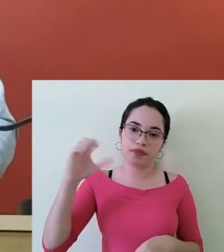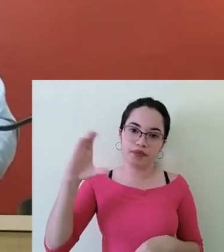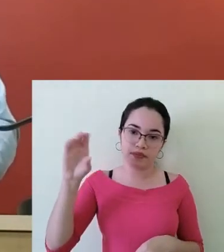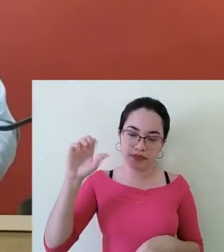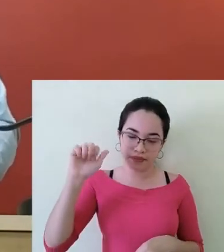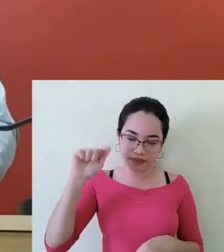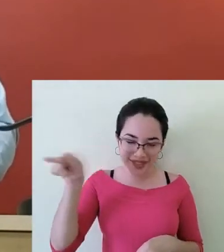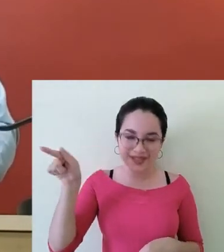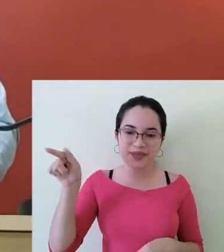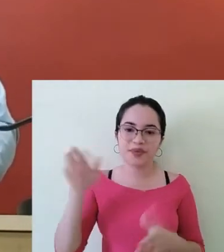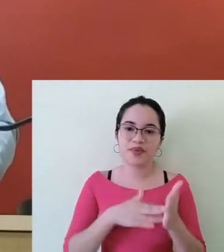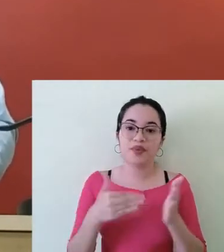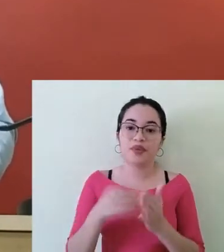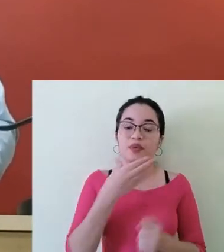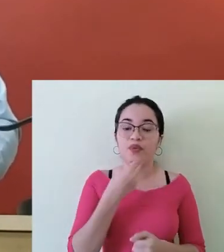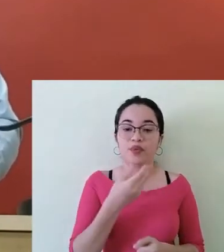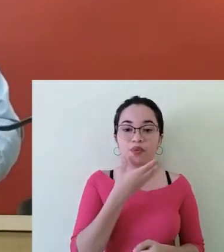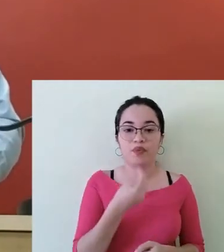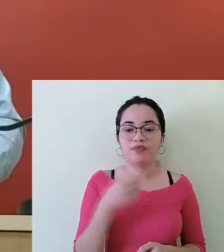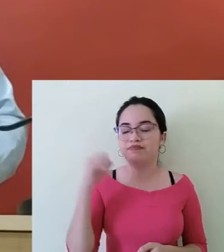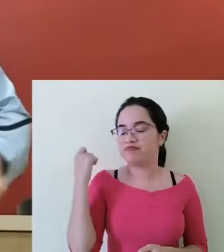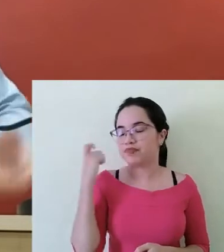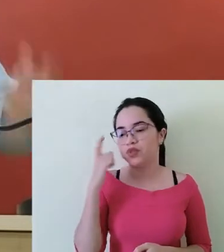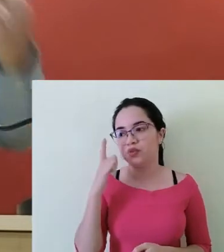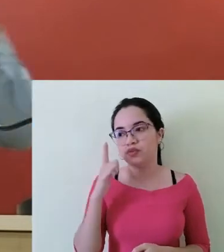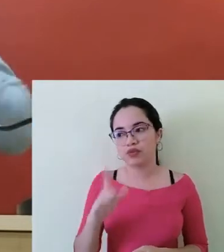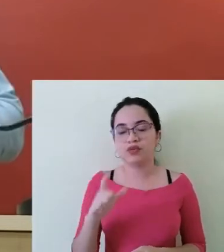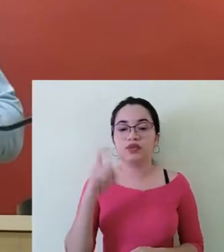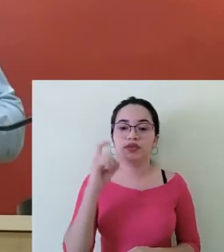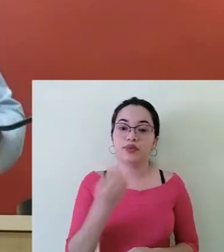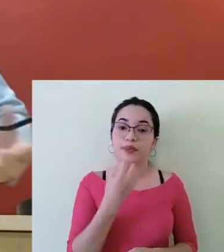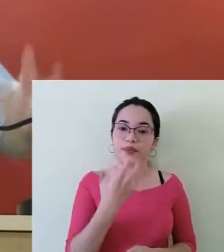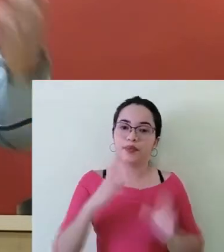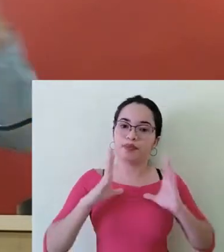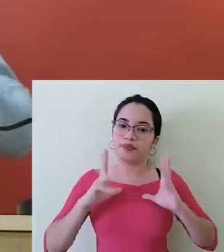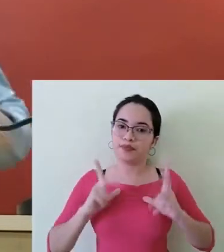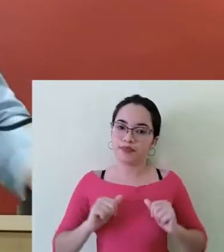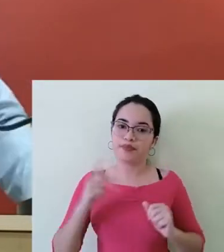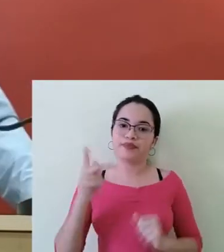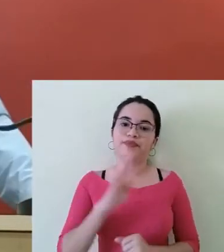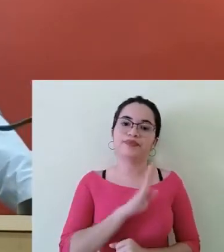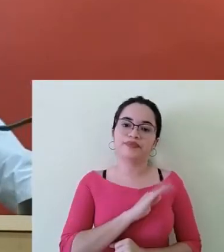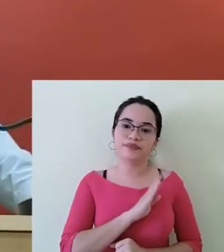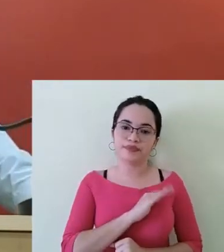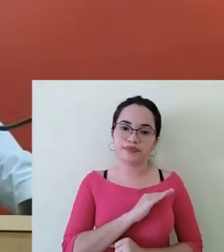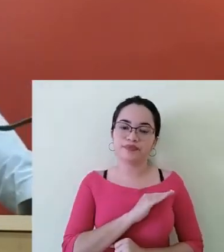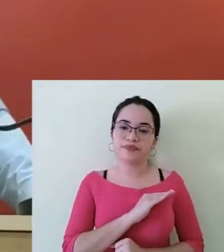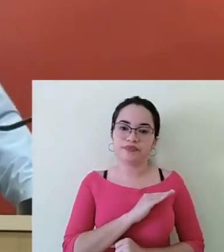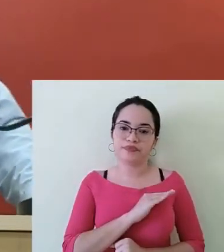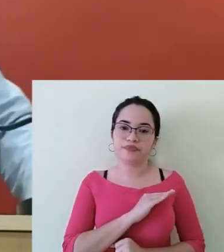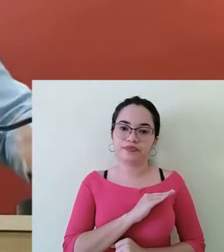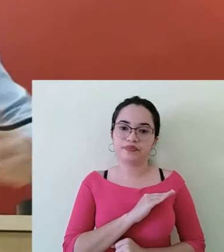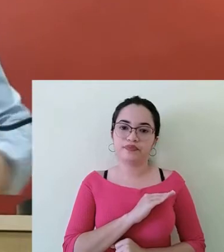homem, ele não tem condições de ser bom, de purificar o seu